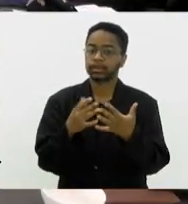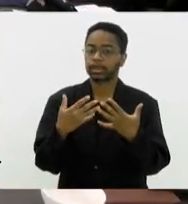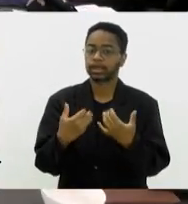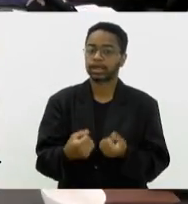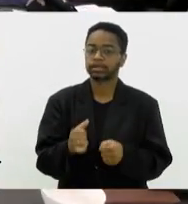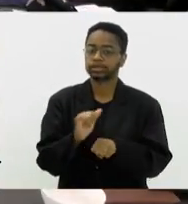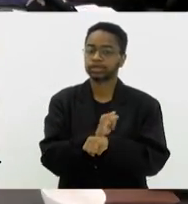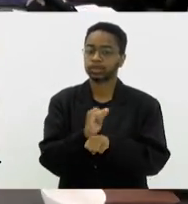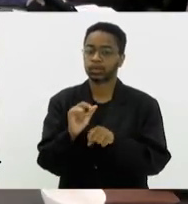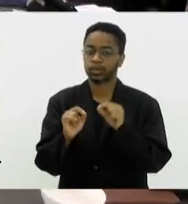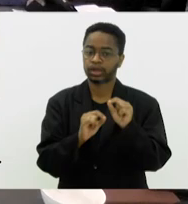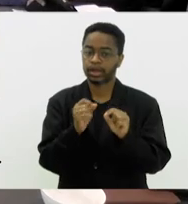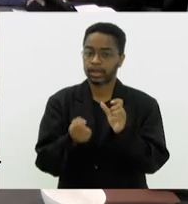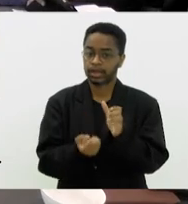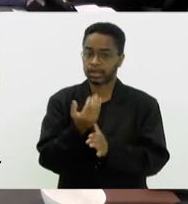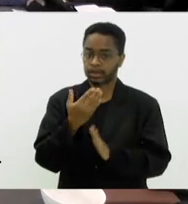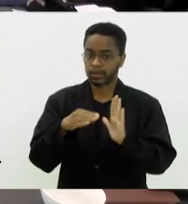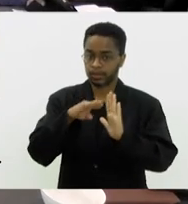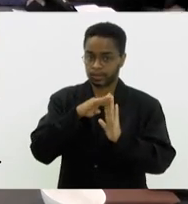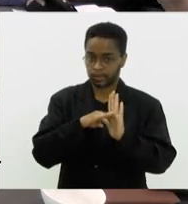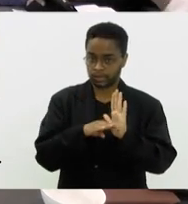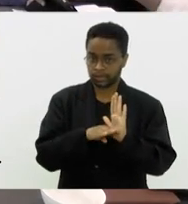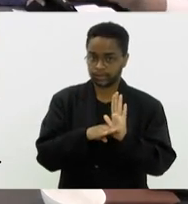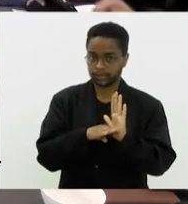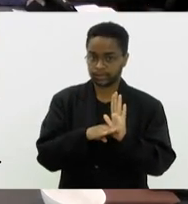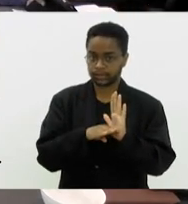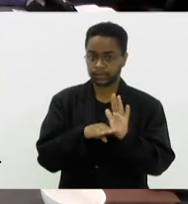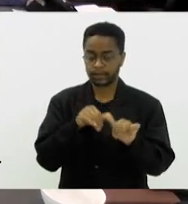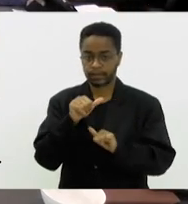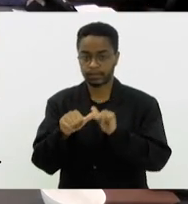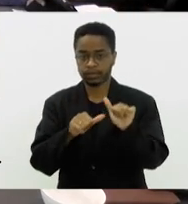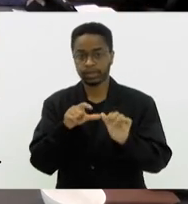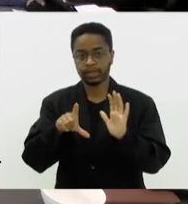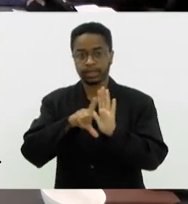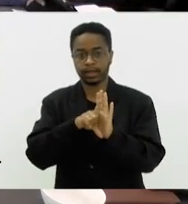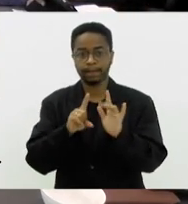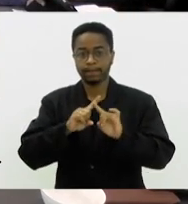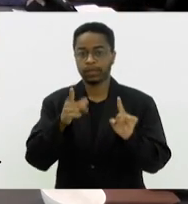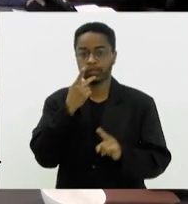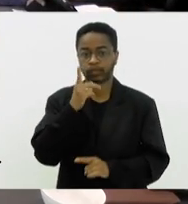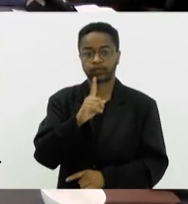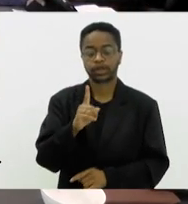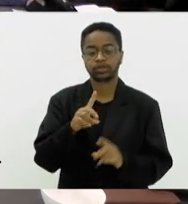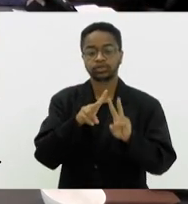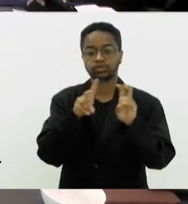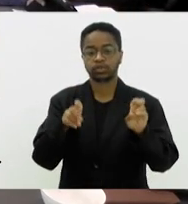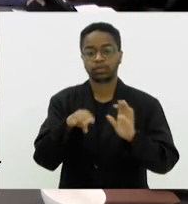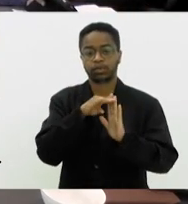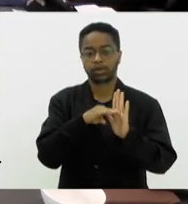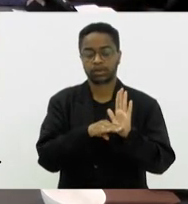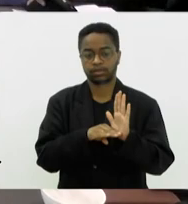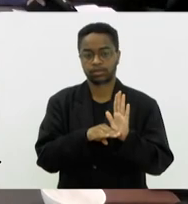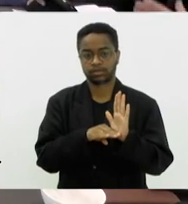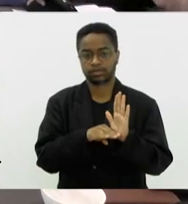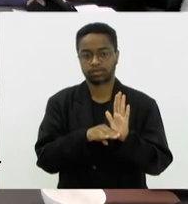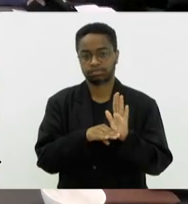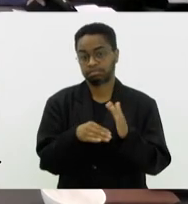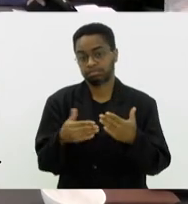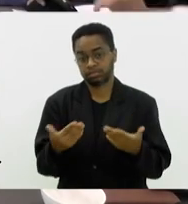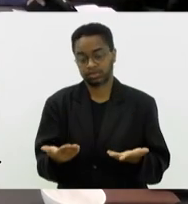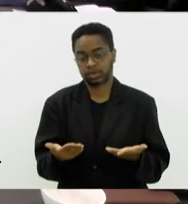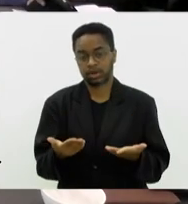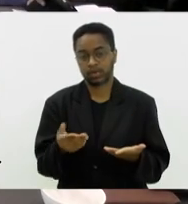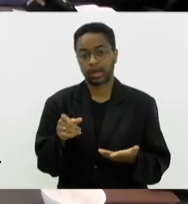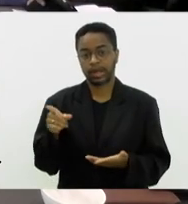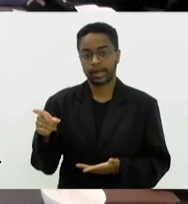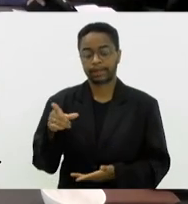seguinte: está criando um programa dentro de uma lei, alterando uma lei que não fala sobre o programa. Então